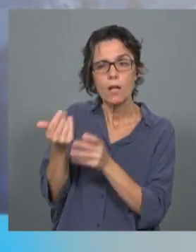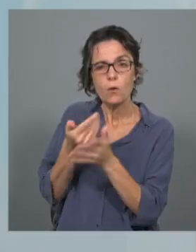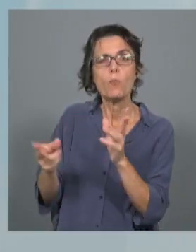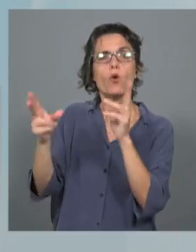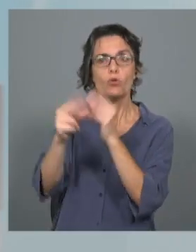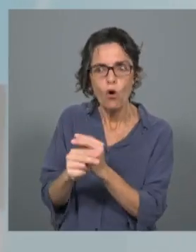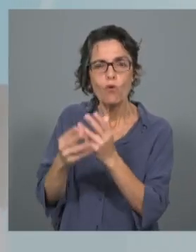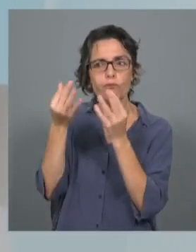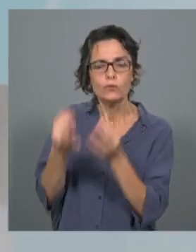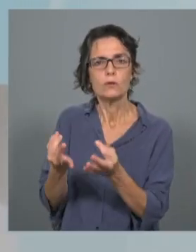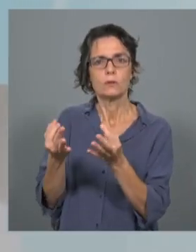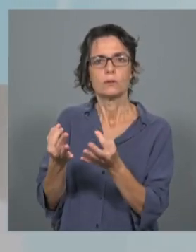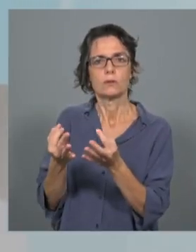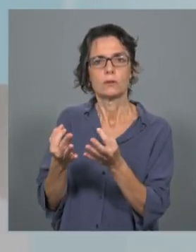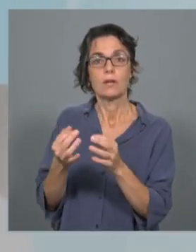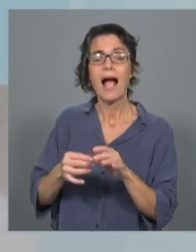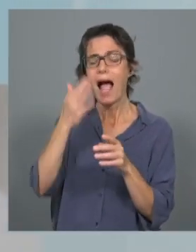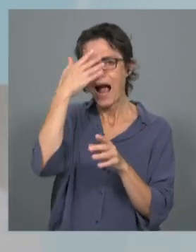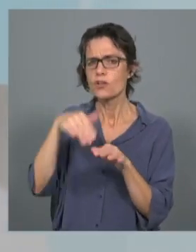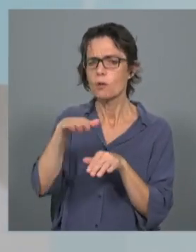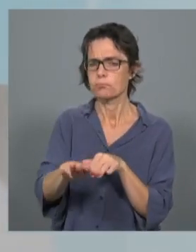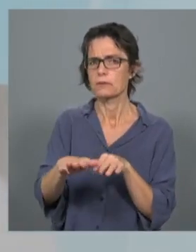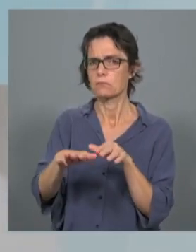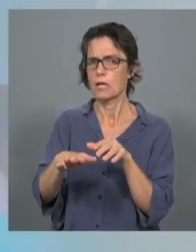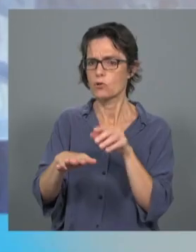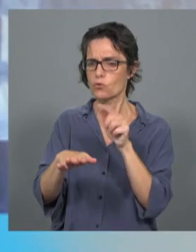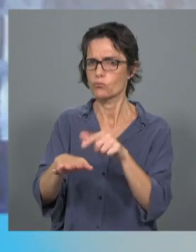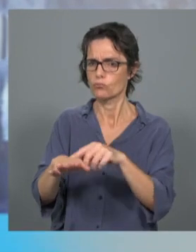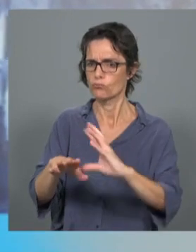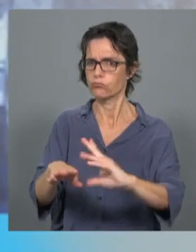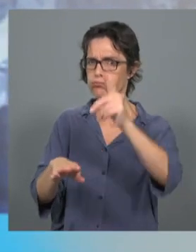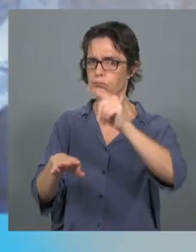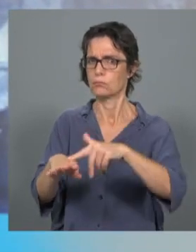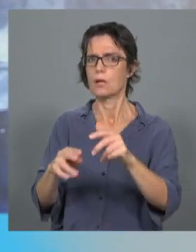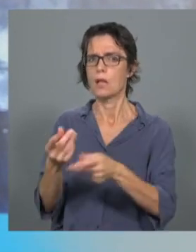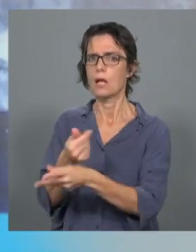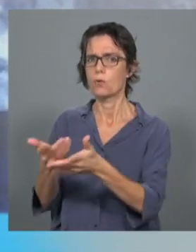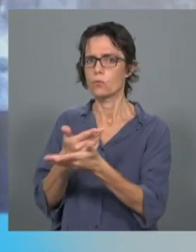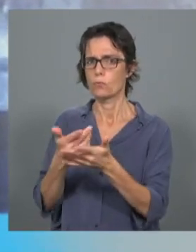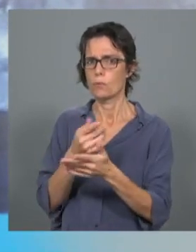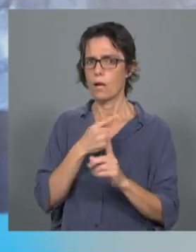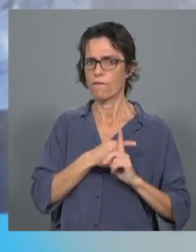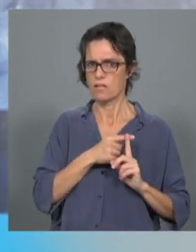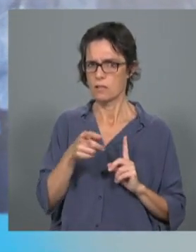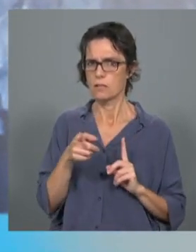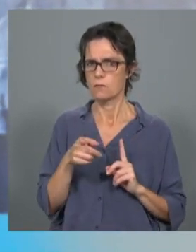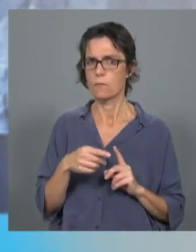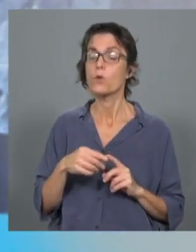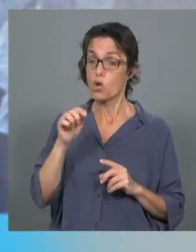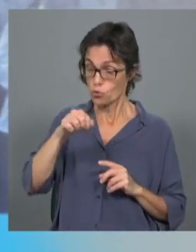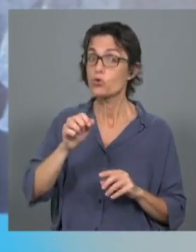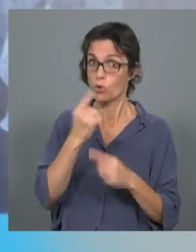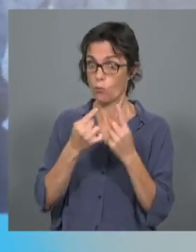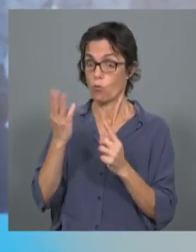dados nesse sentido, nomeadamente pela economia de Francisco Portugal? Há alguns passos dados. Experiências concretas? Há experiências concretas.